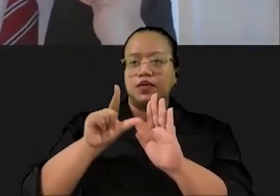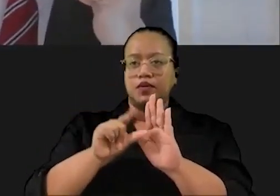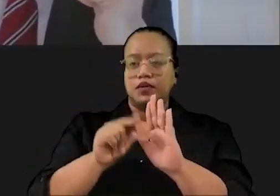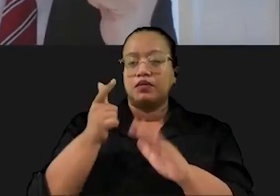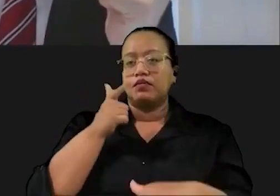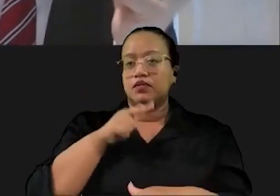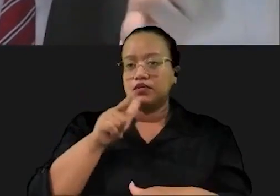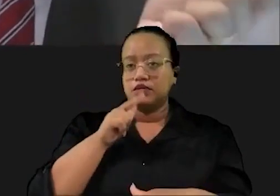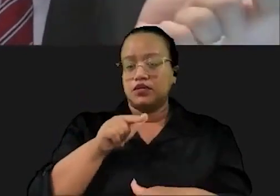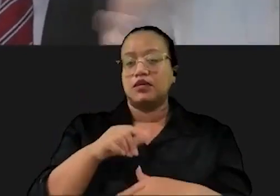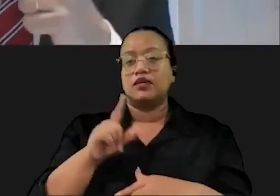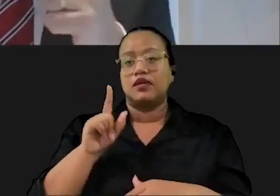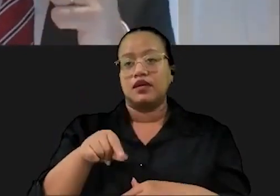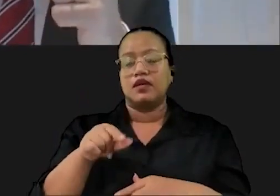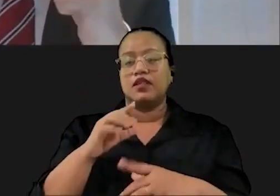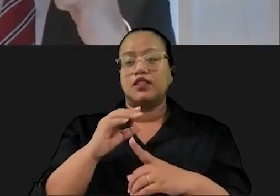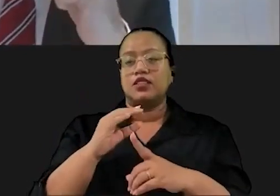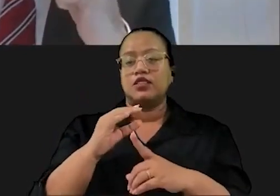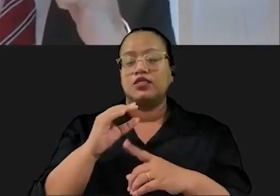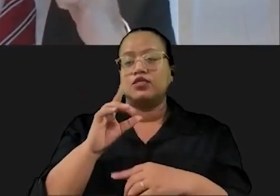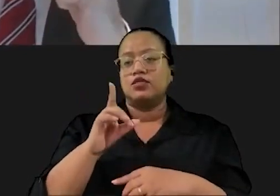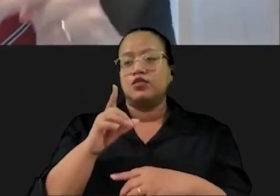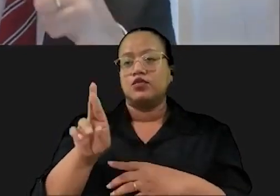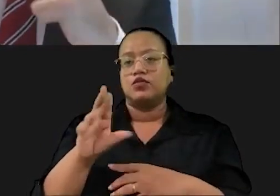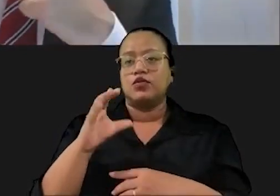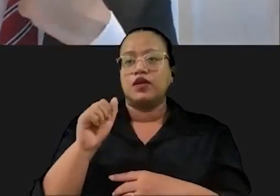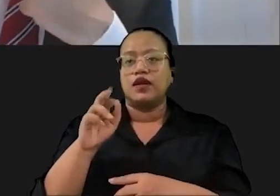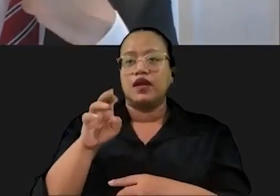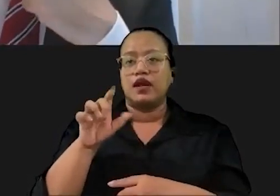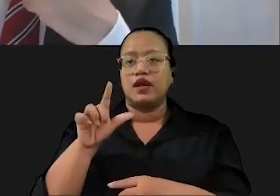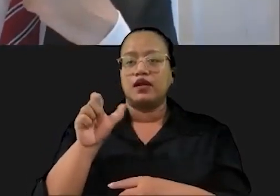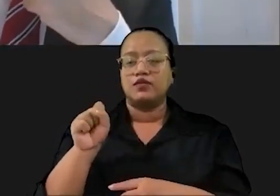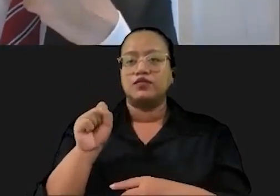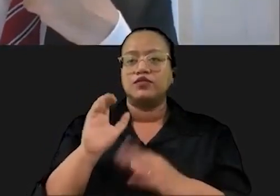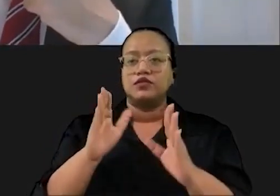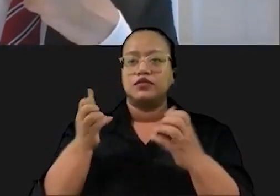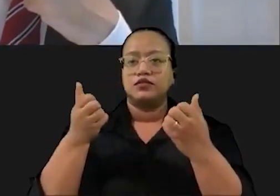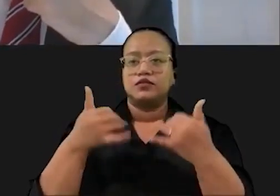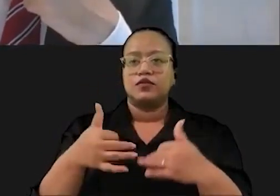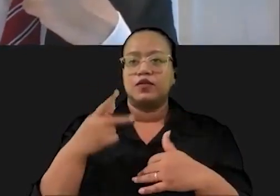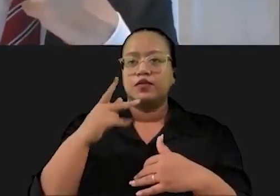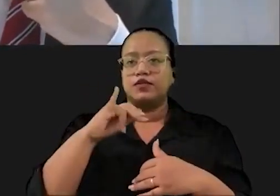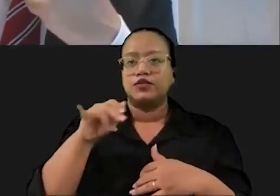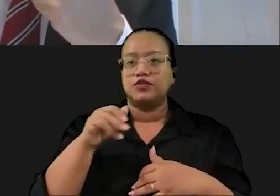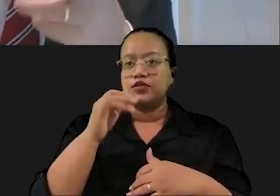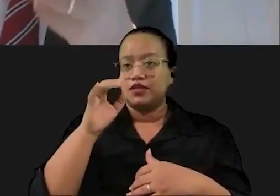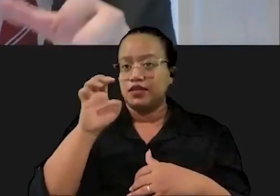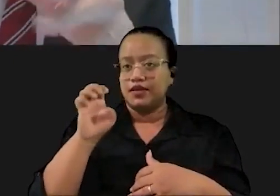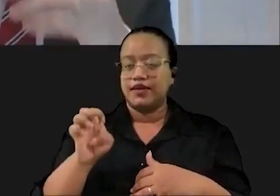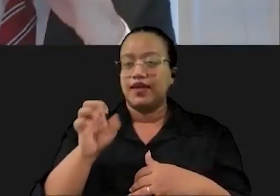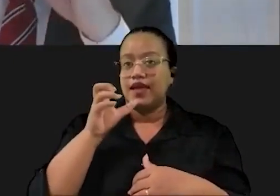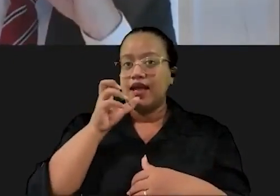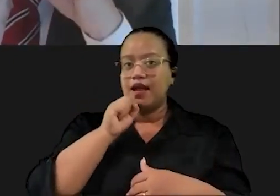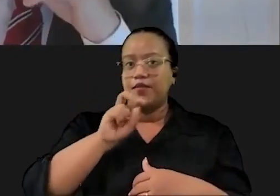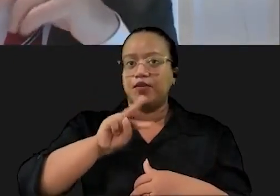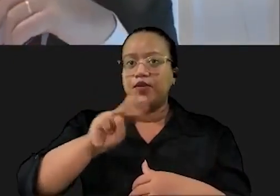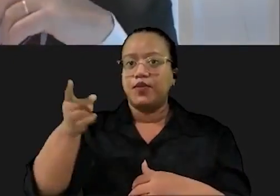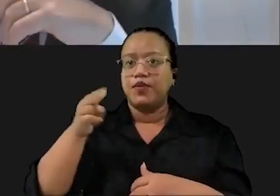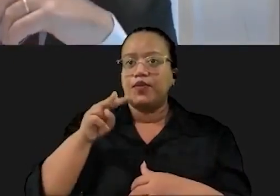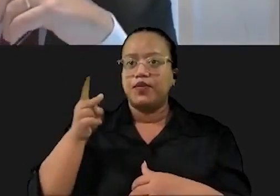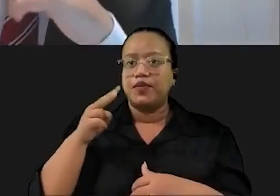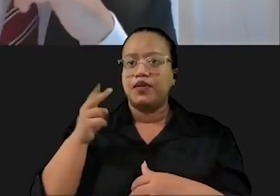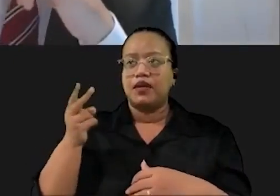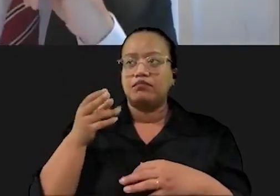do PJE, os processos migrarem mais rápido para a fase de julgamento. Também esse fluxo contribui para